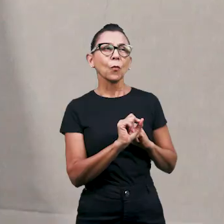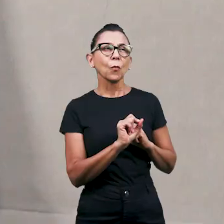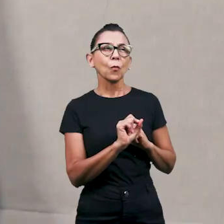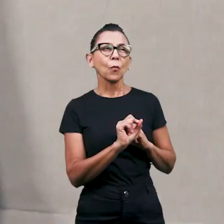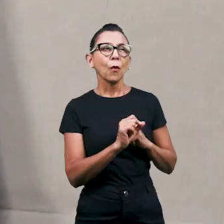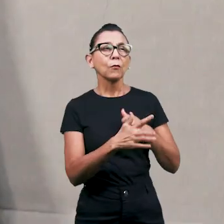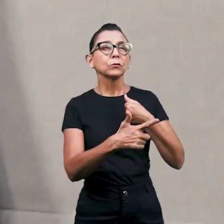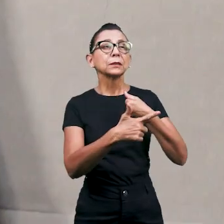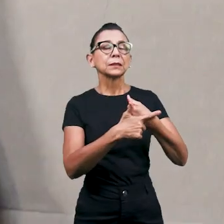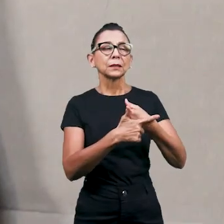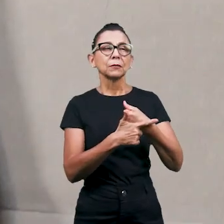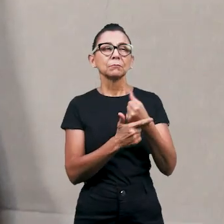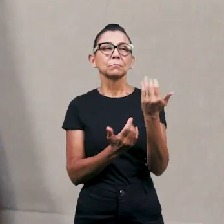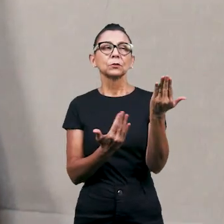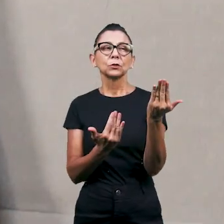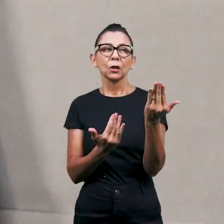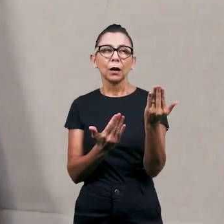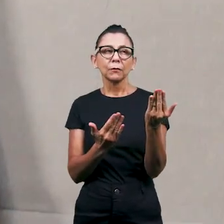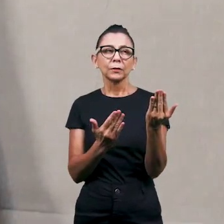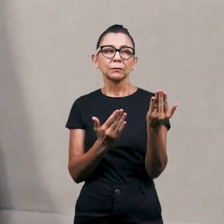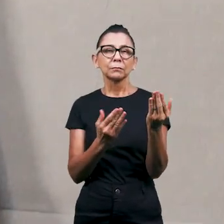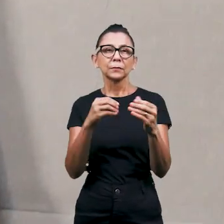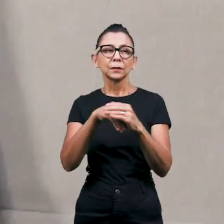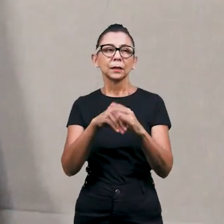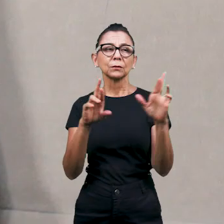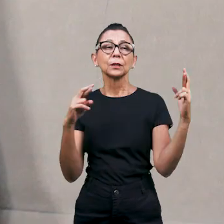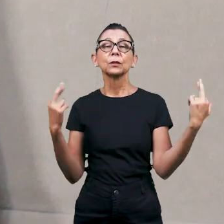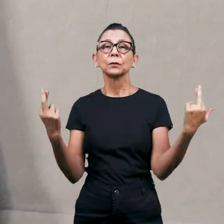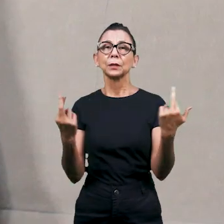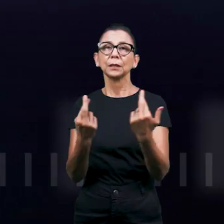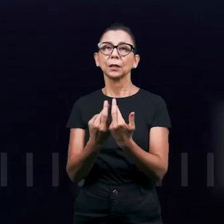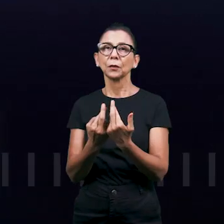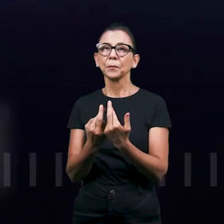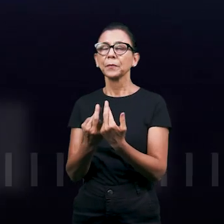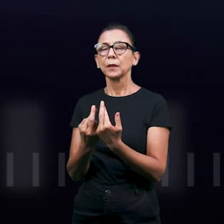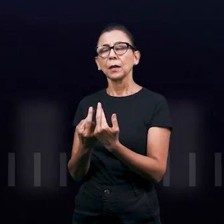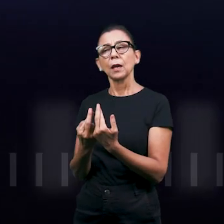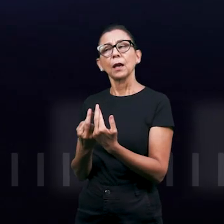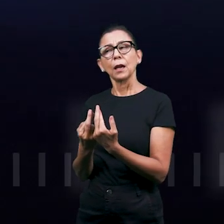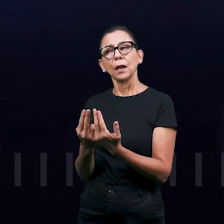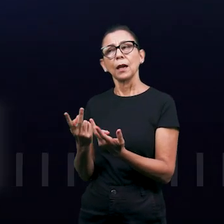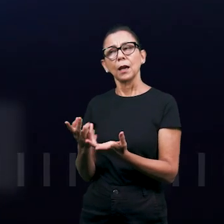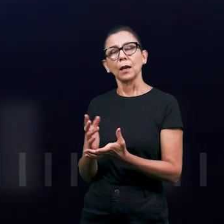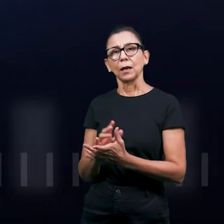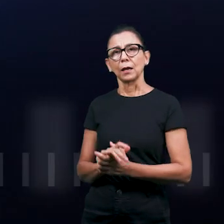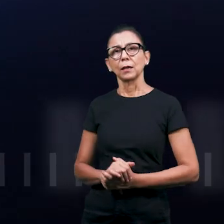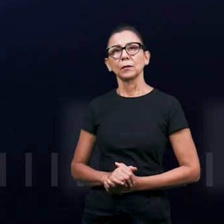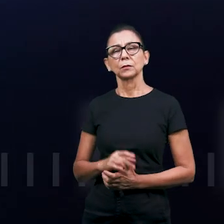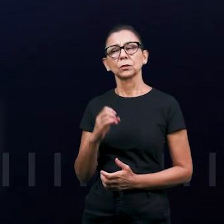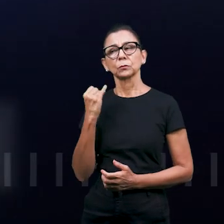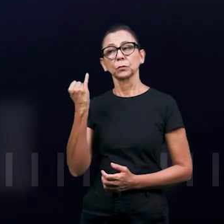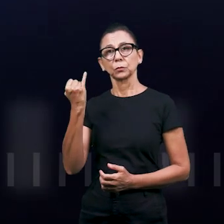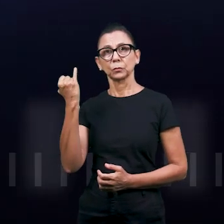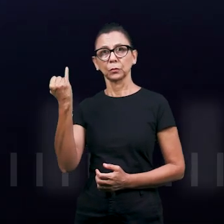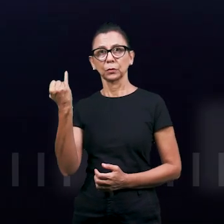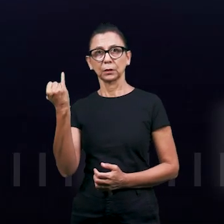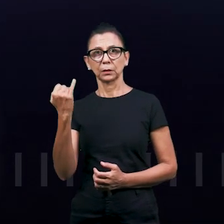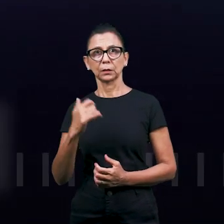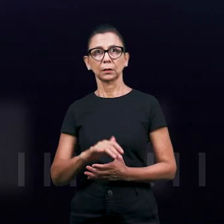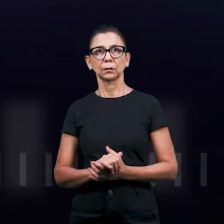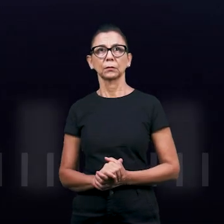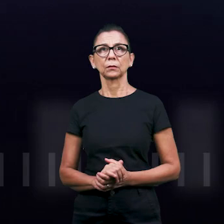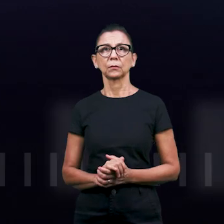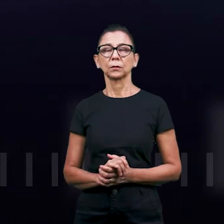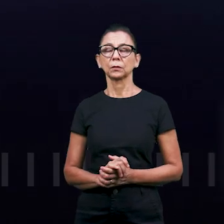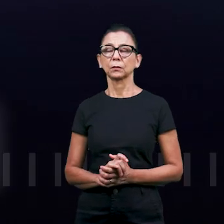reunião? Então, esse é um ponto também que eu acho que é muito importante. Acho que uma frase pode tentar resumir isso. É uma